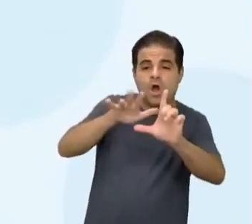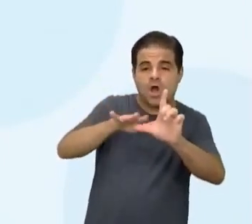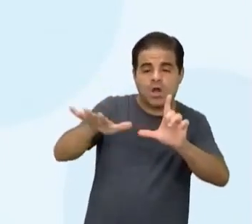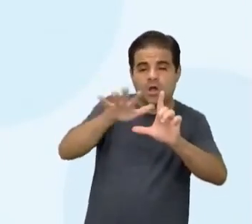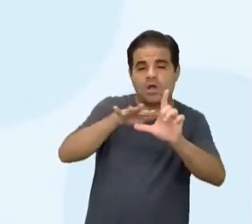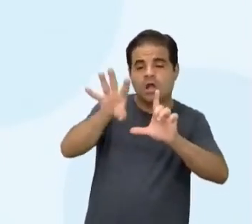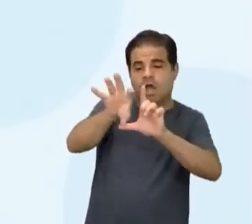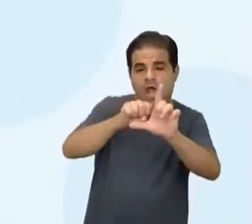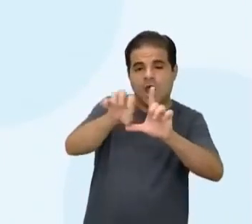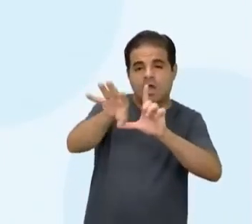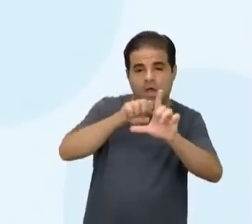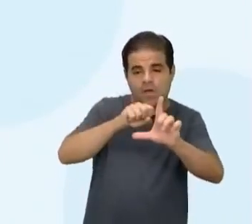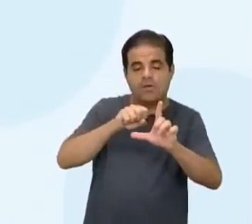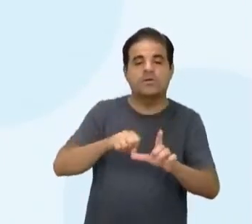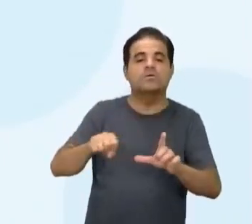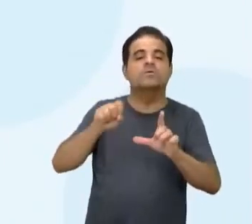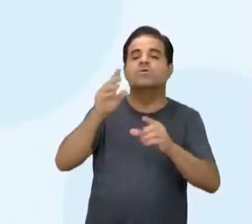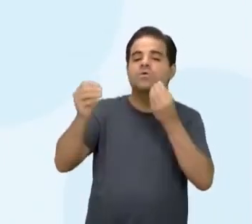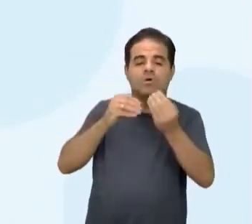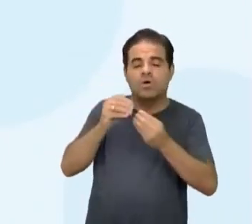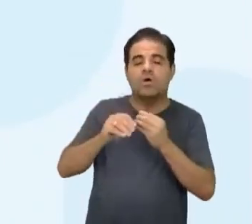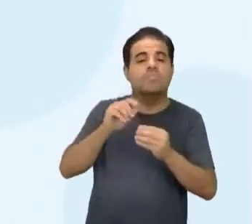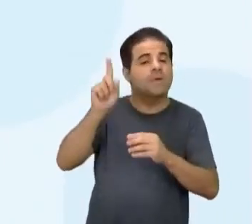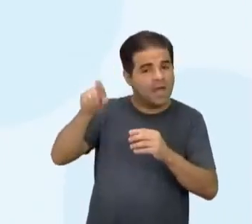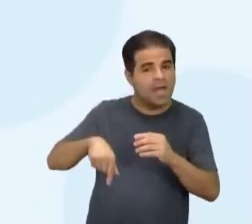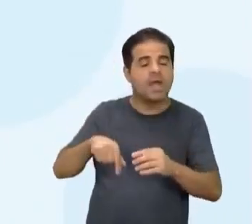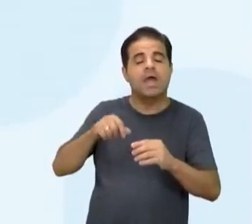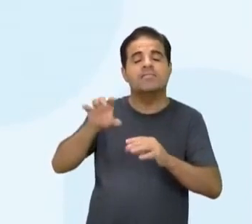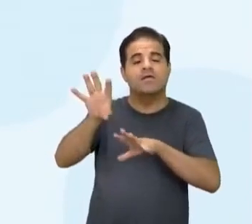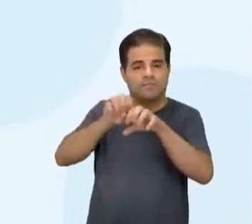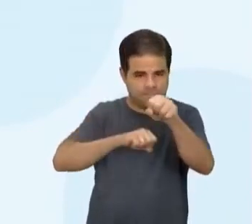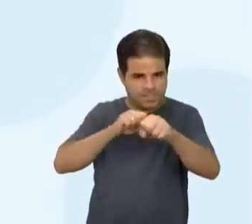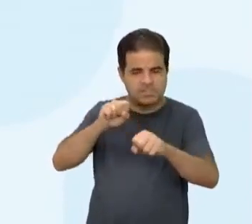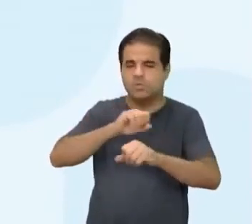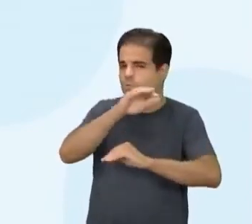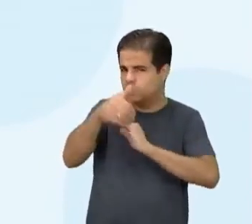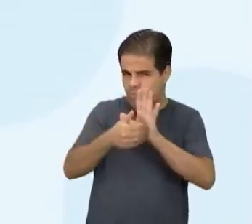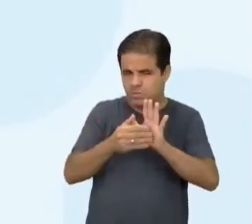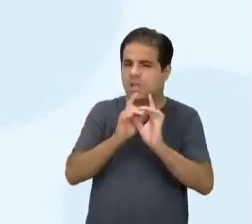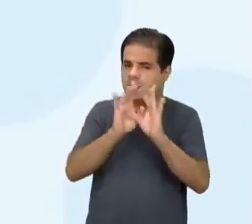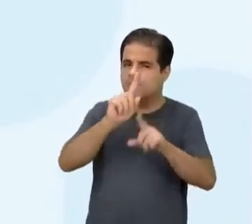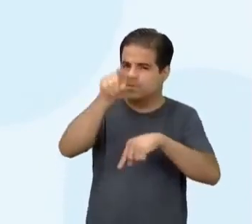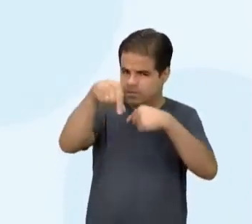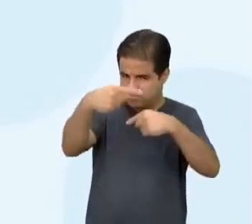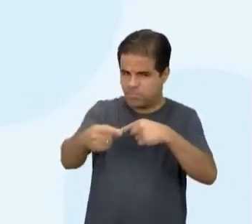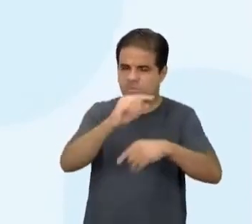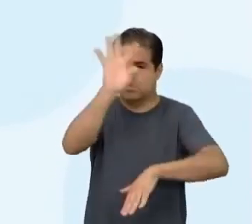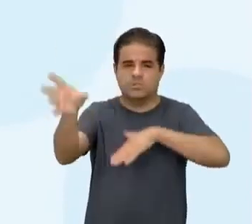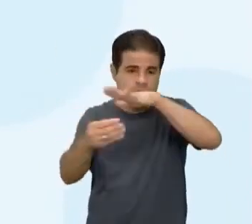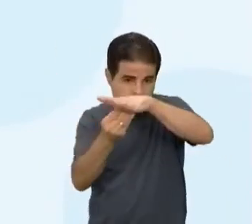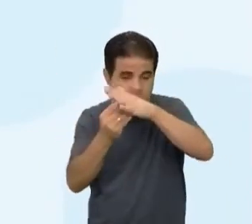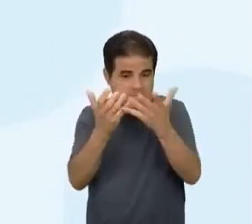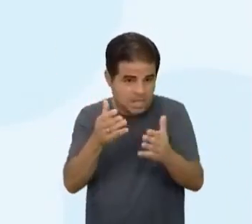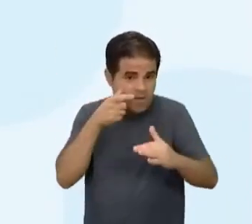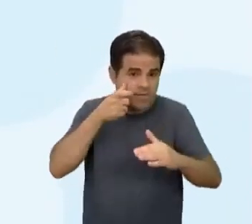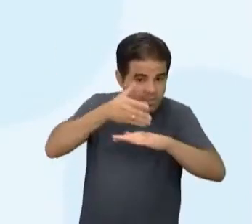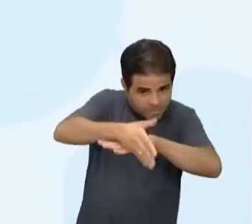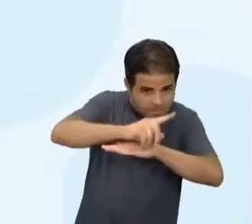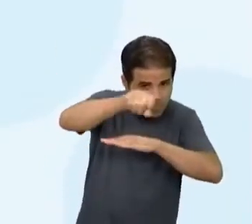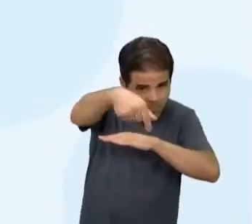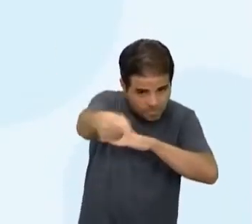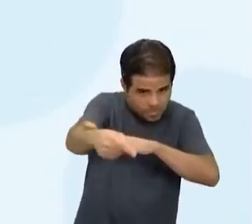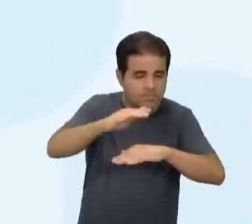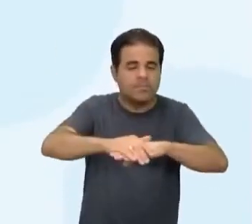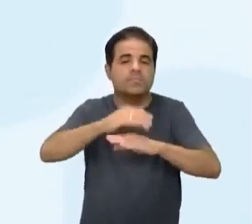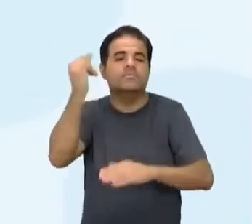link aí embaixo também. Como o Renan comentou, essa formação inteira vai ficar disponível no repositório, então se vocês quiserem acessar depois. Mas